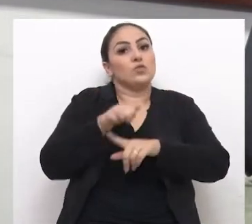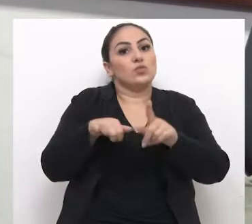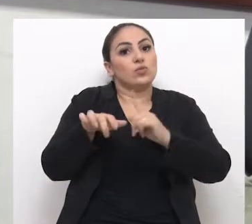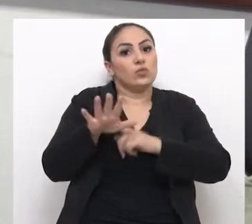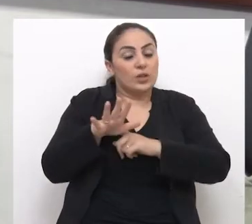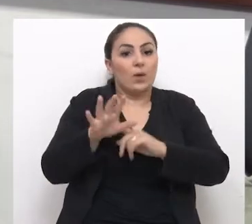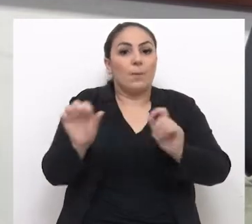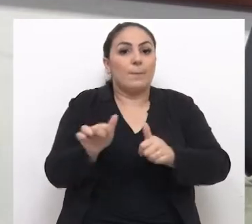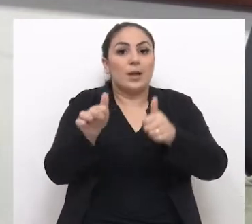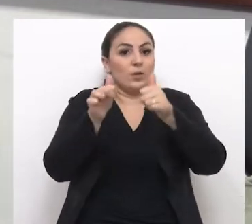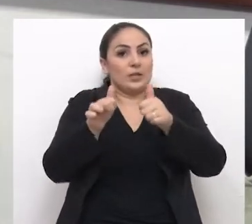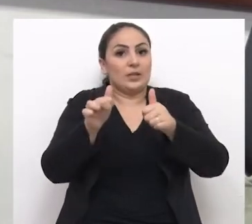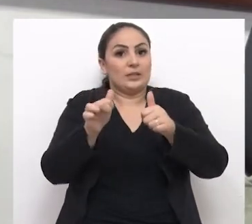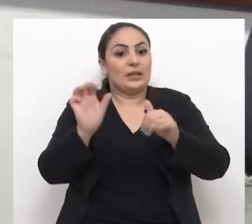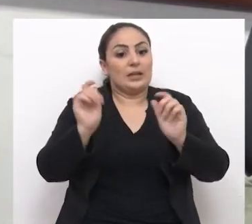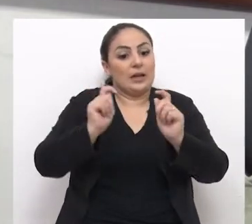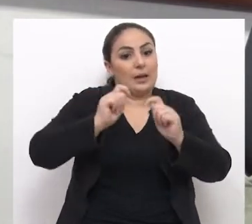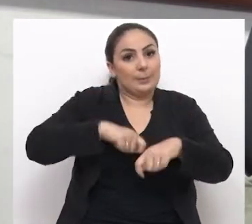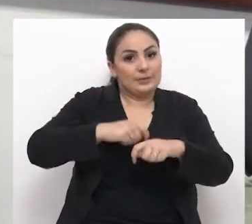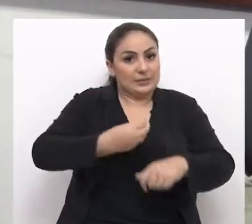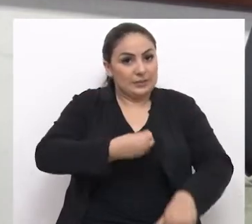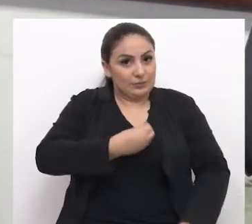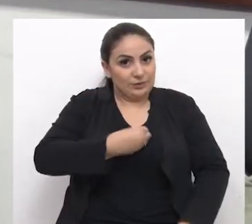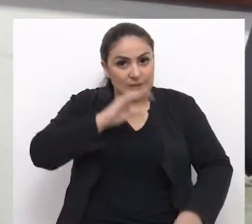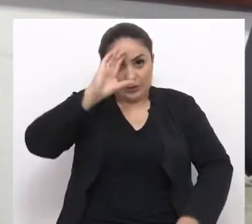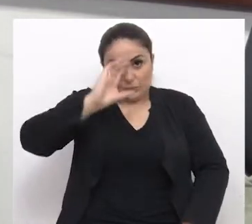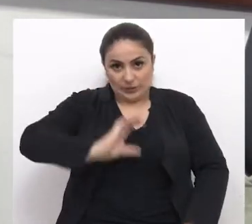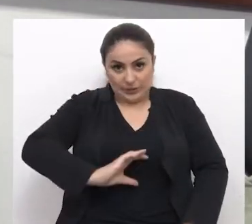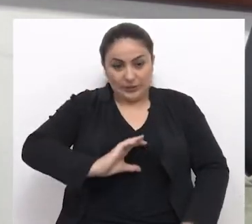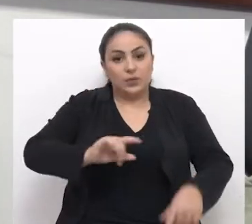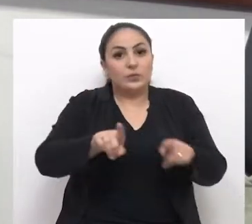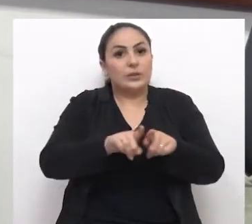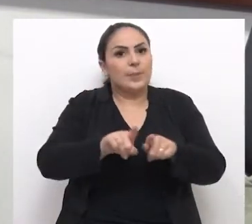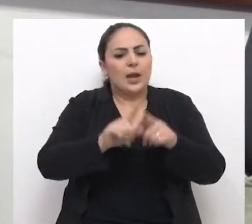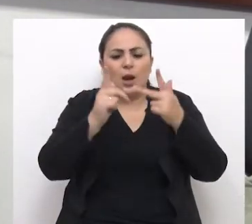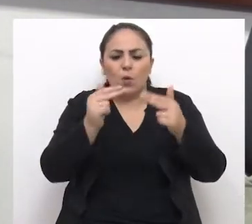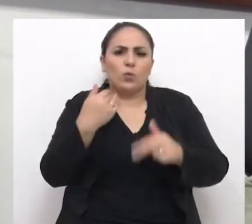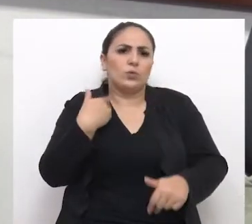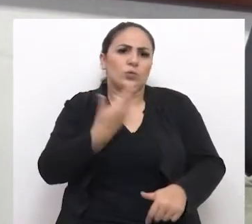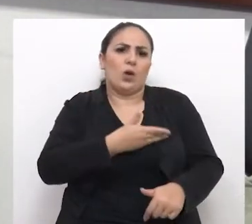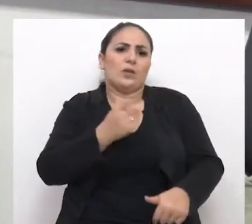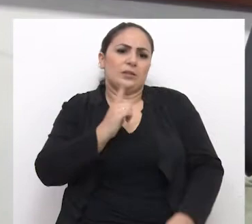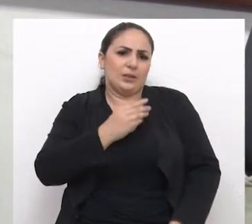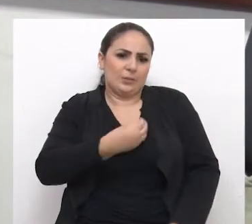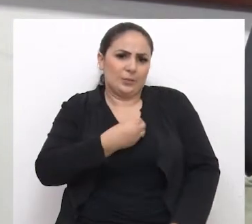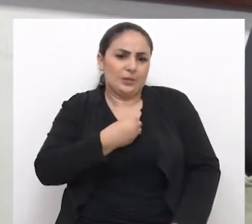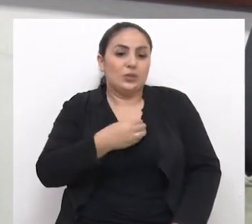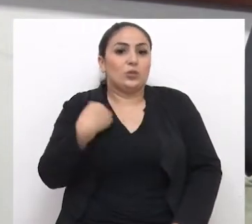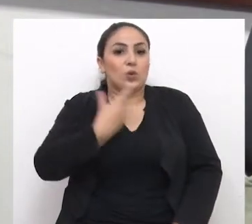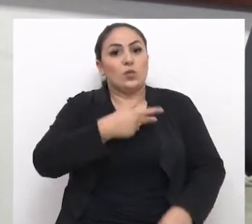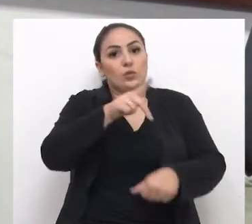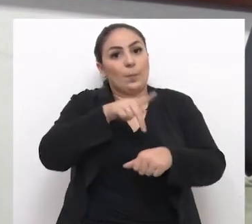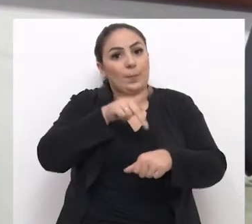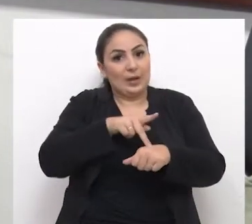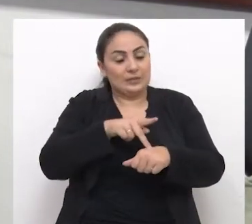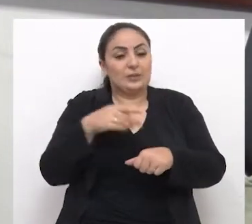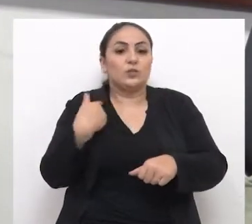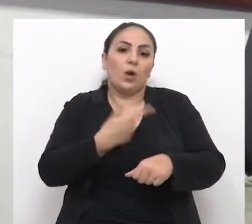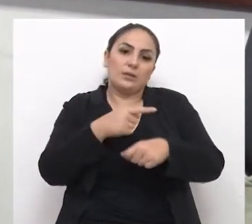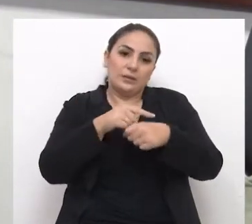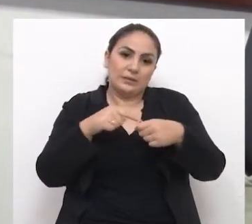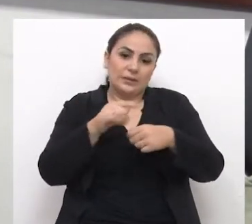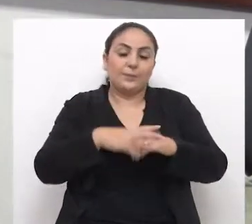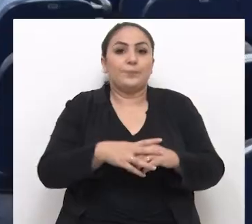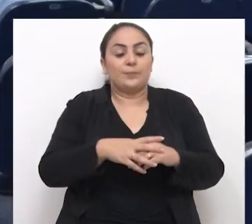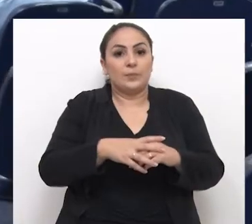propostas sociais, de melhoria das condições de vida do cidadão, que é isso que nós queremos para o nosso país, para a